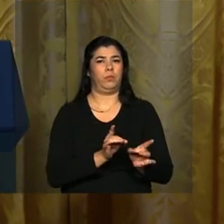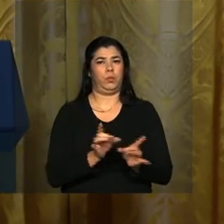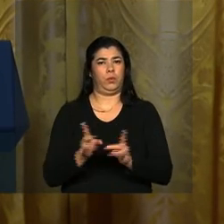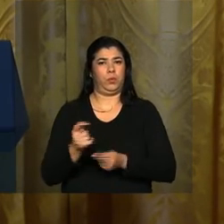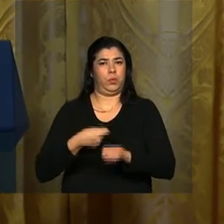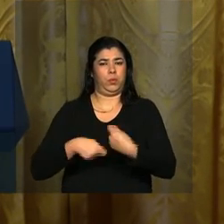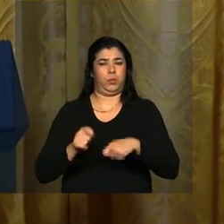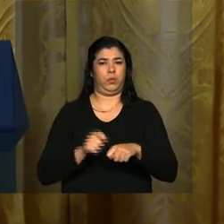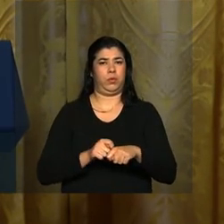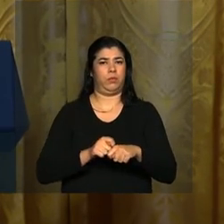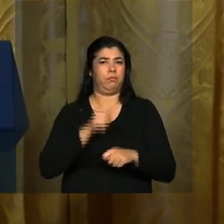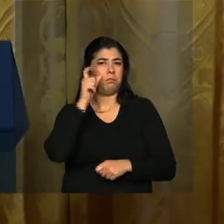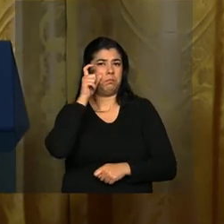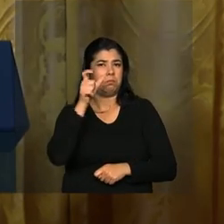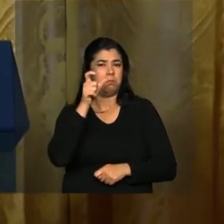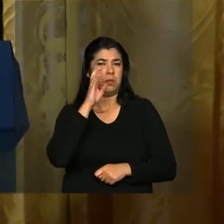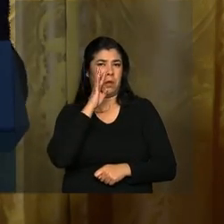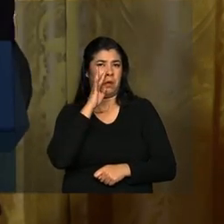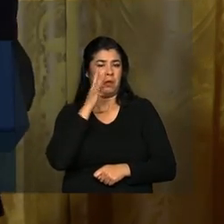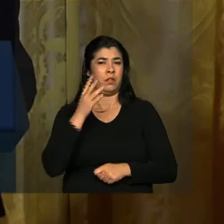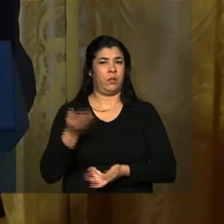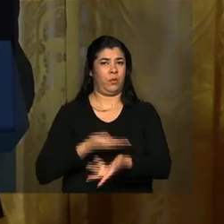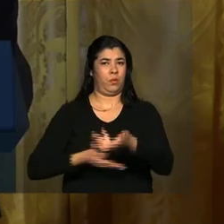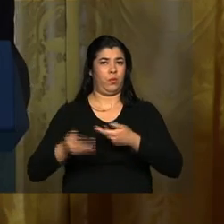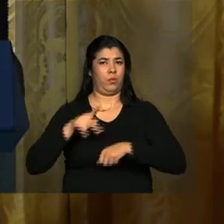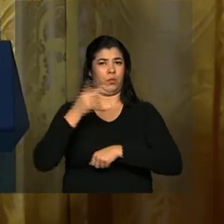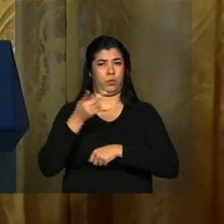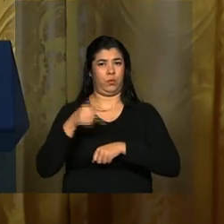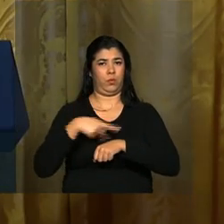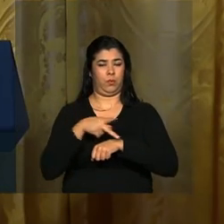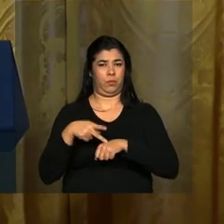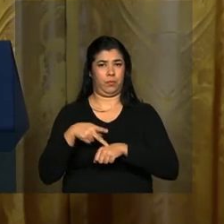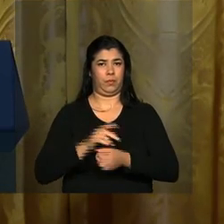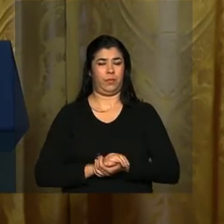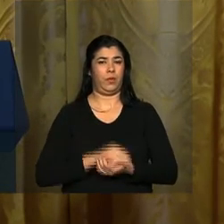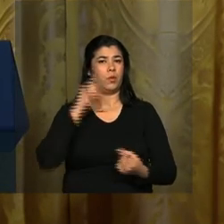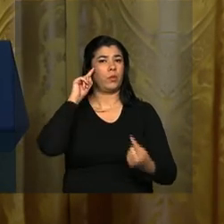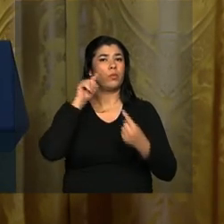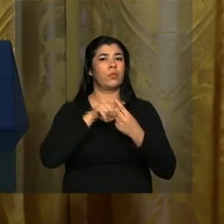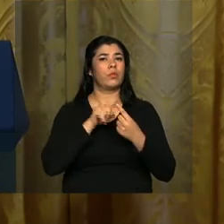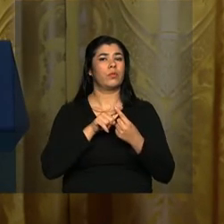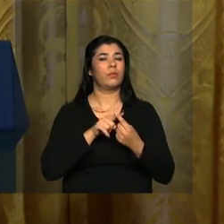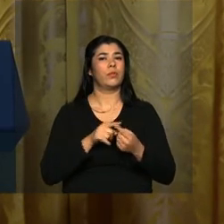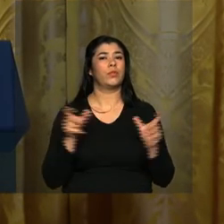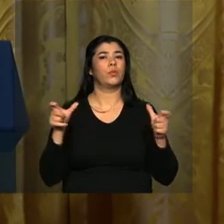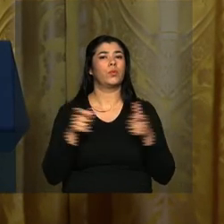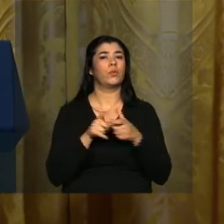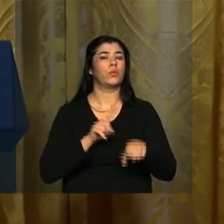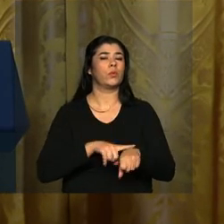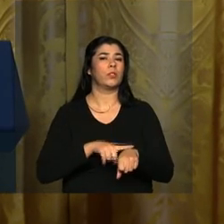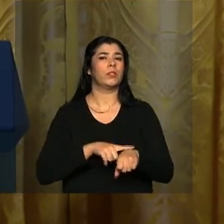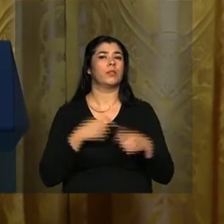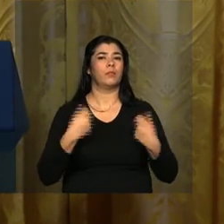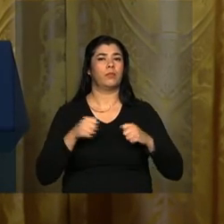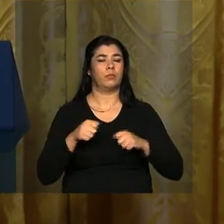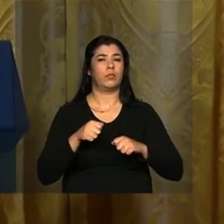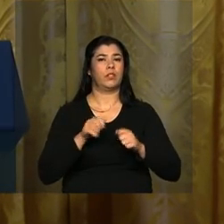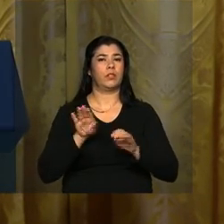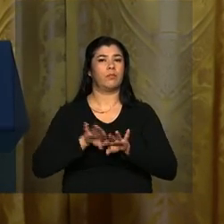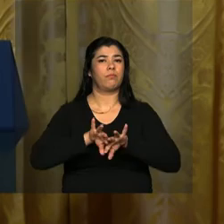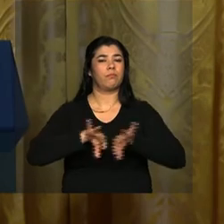ambicioso é do brasil estados unidos pra isso no curto prazo devemos remover